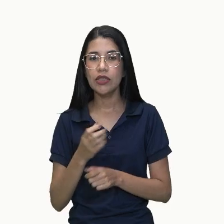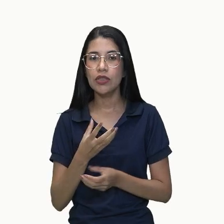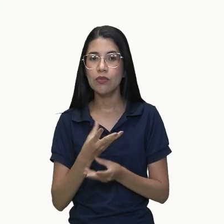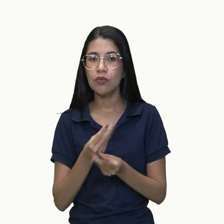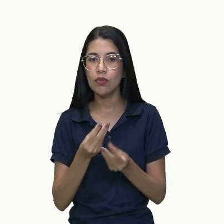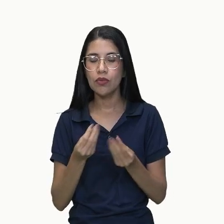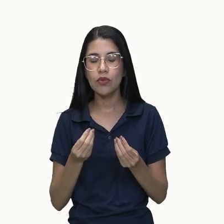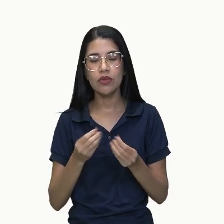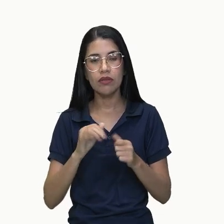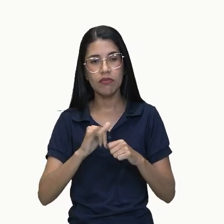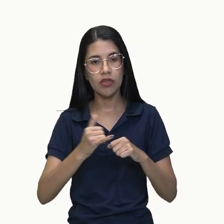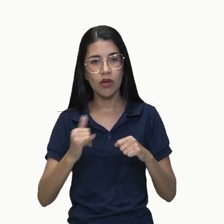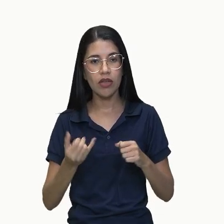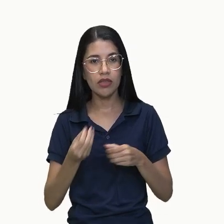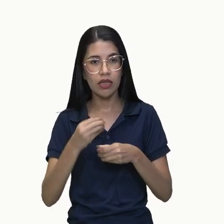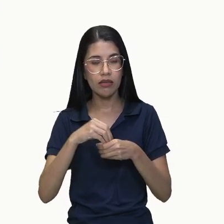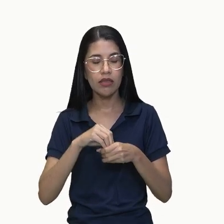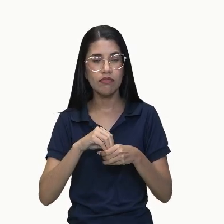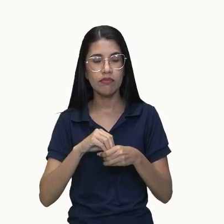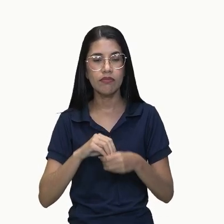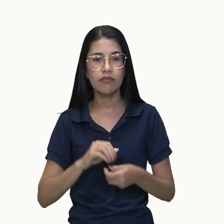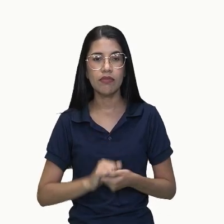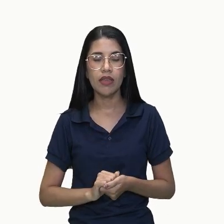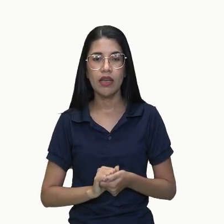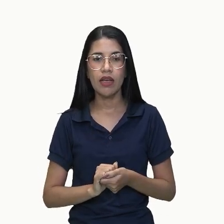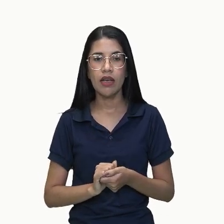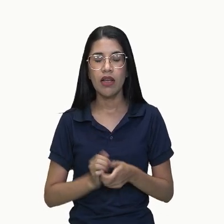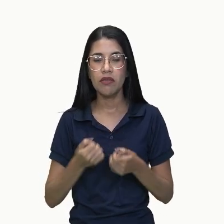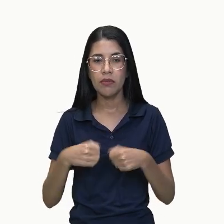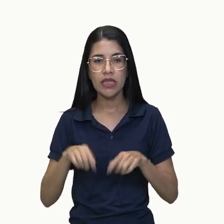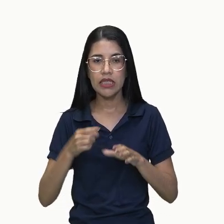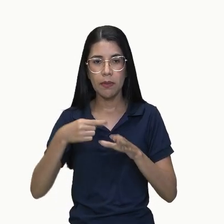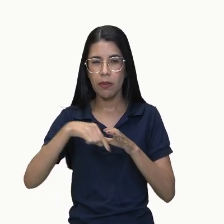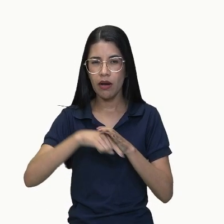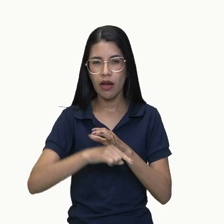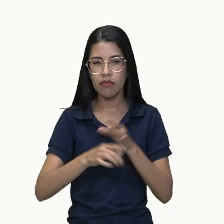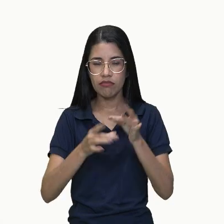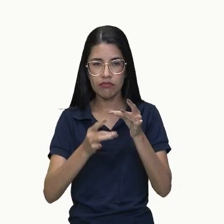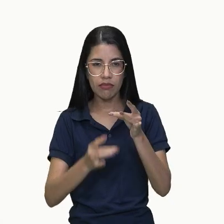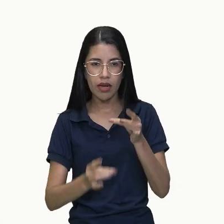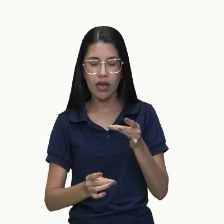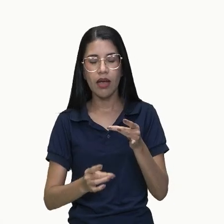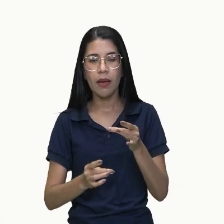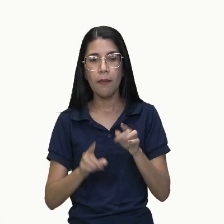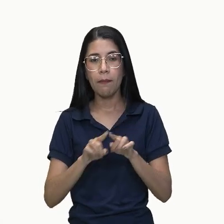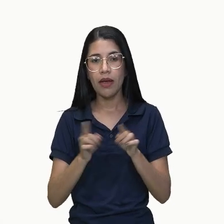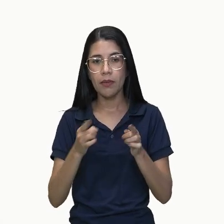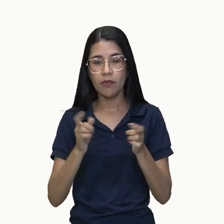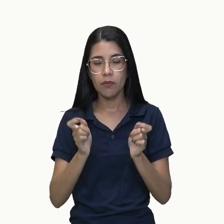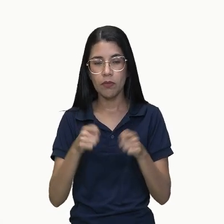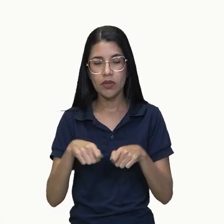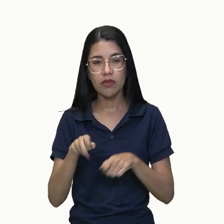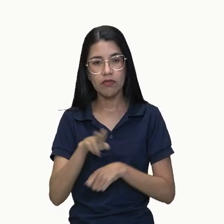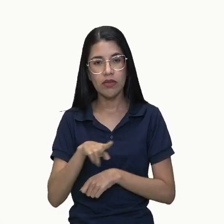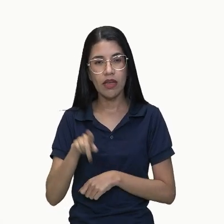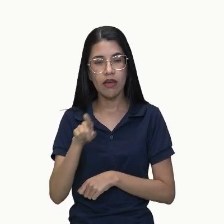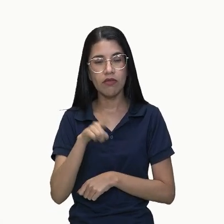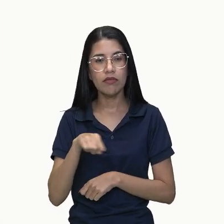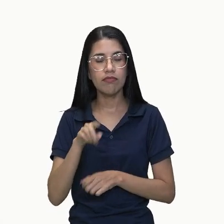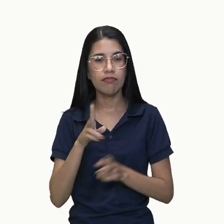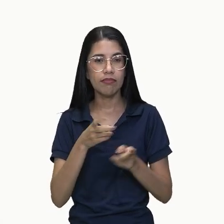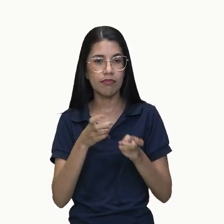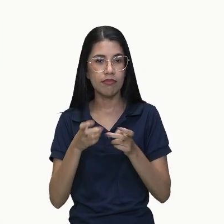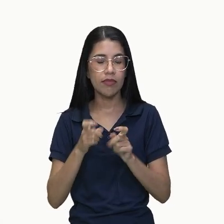aminoácidos. Aqui eu não vou me aprofundar porque é uma parte mais biológica, mas você consegue ver aqui, ó, na segunda base U,